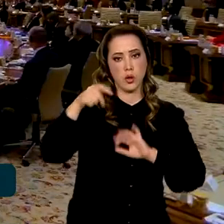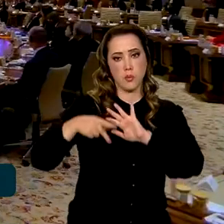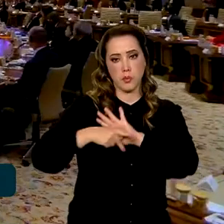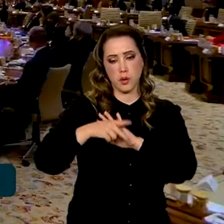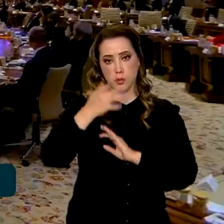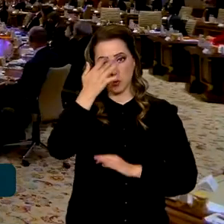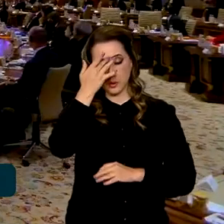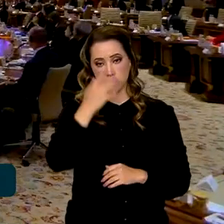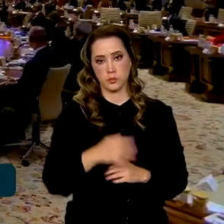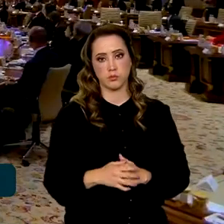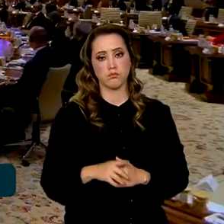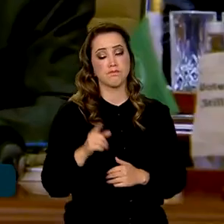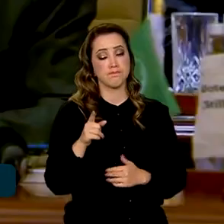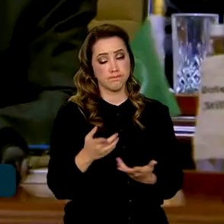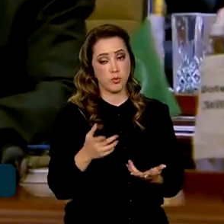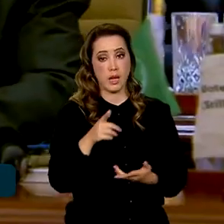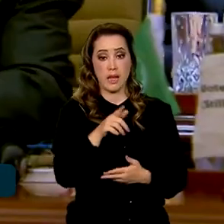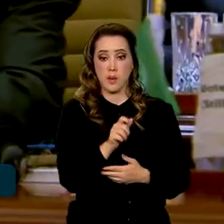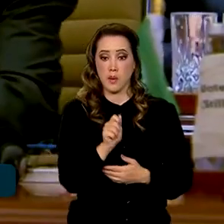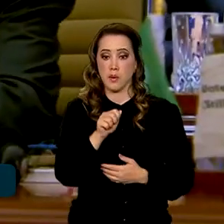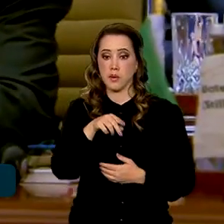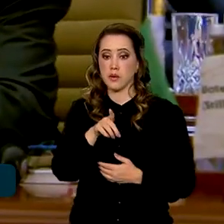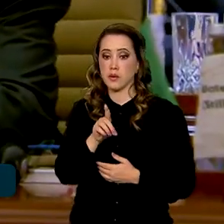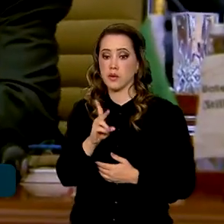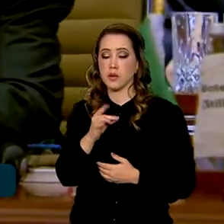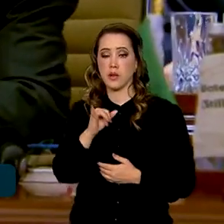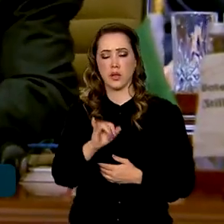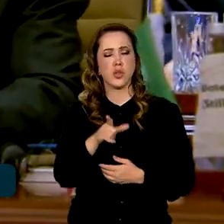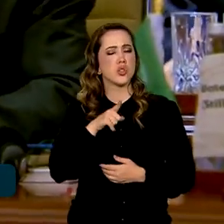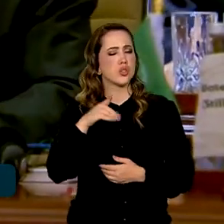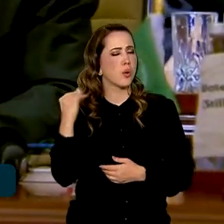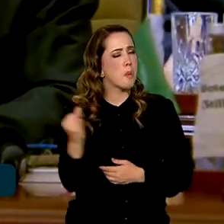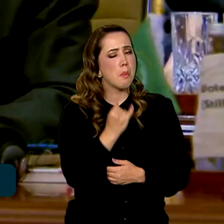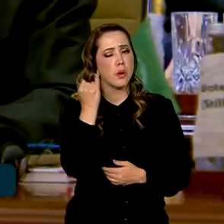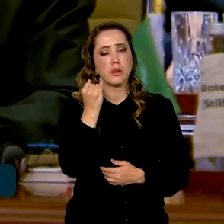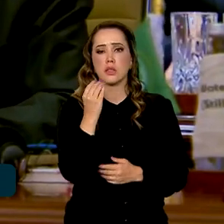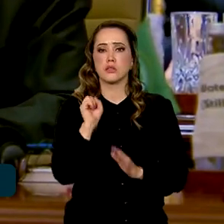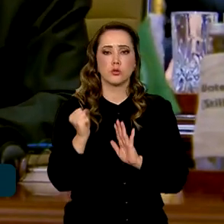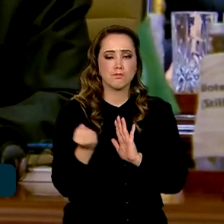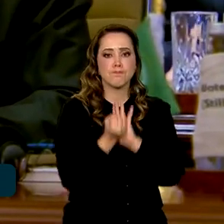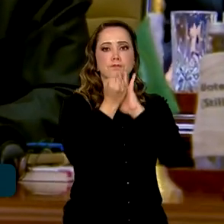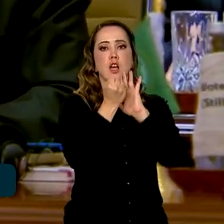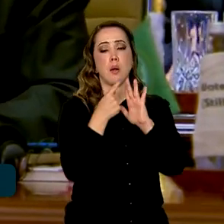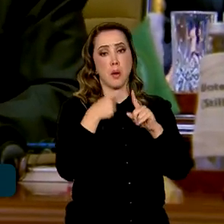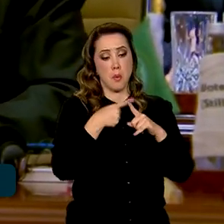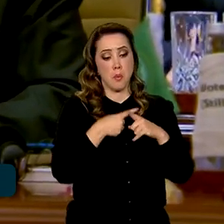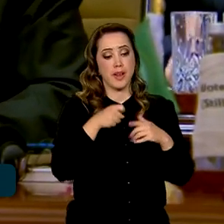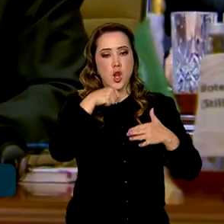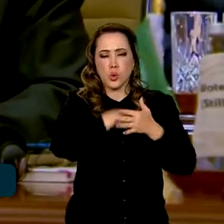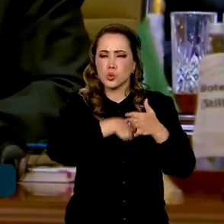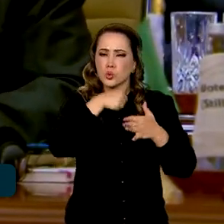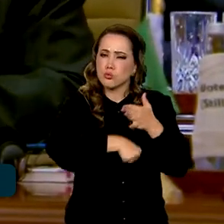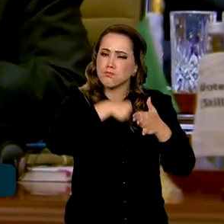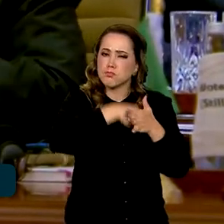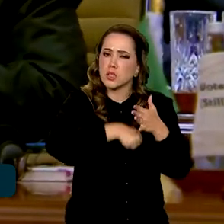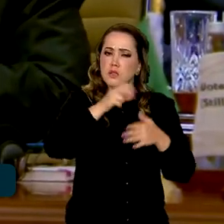significado, porque a luta pela não violência é um exemplo que durante